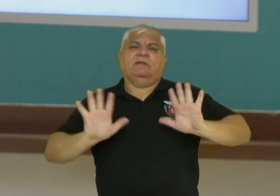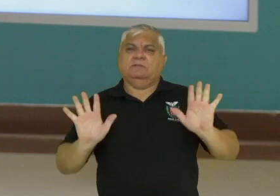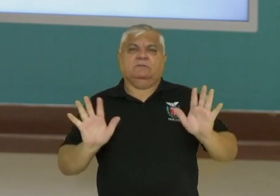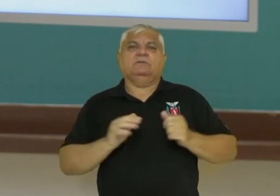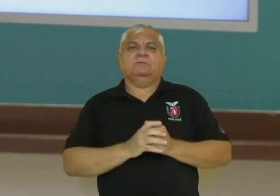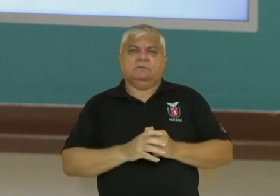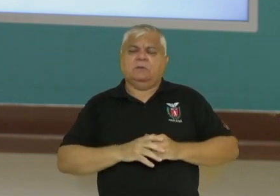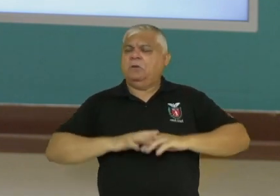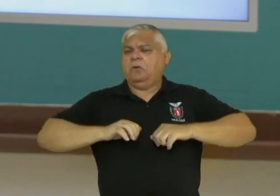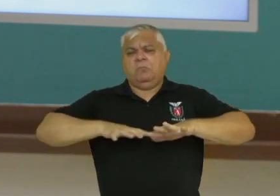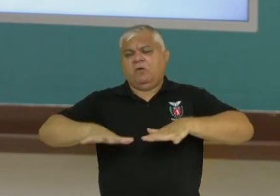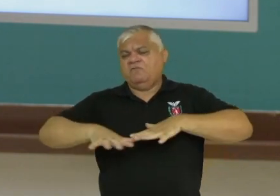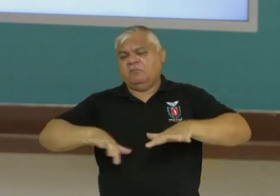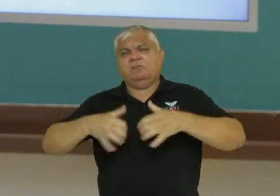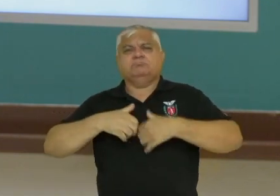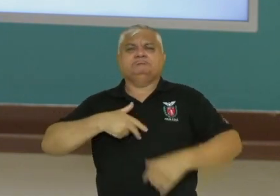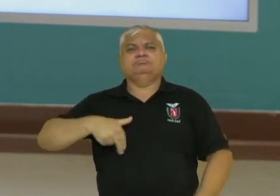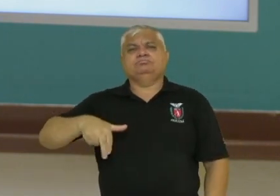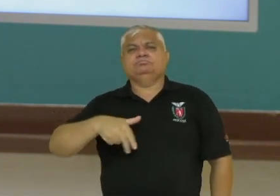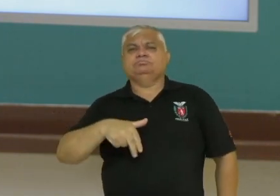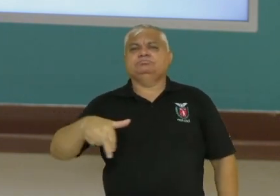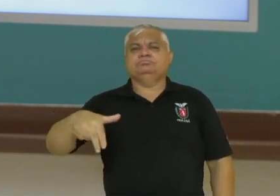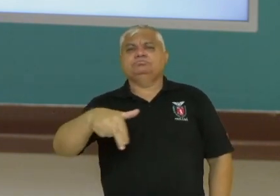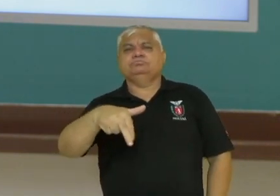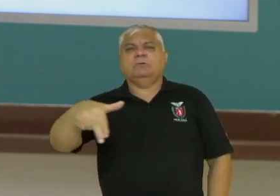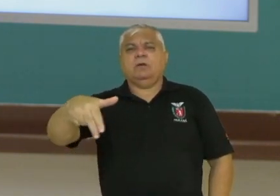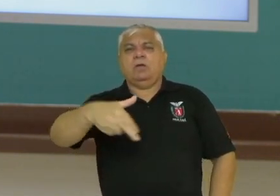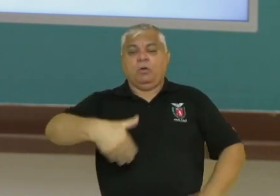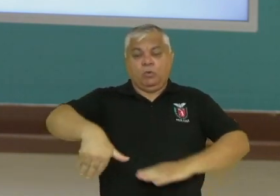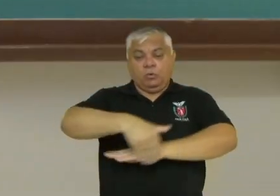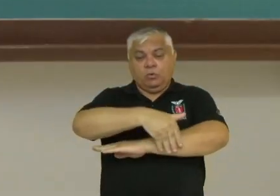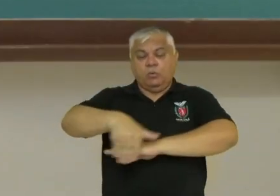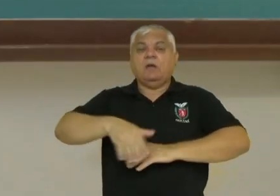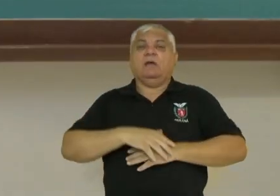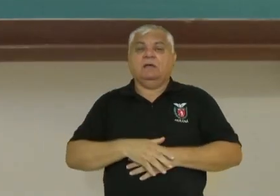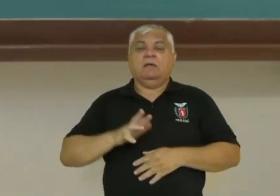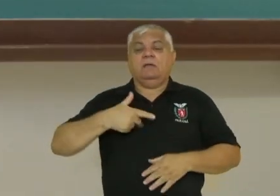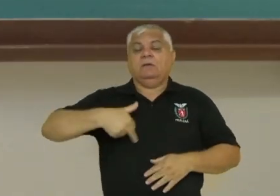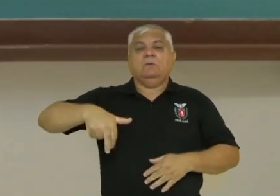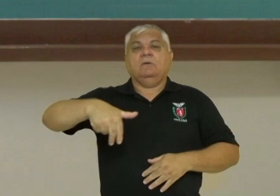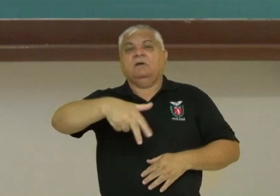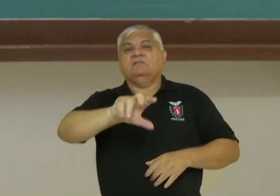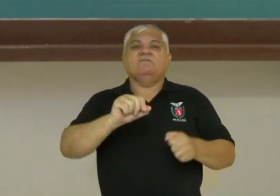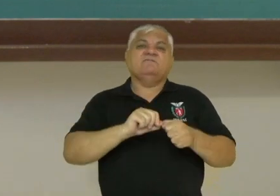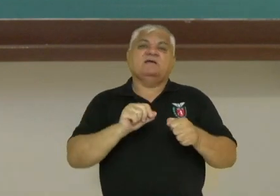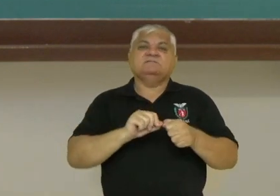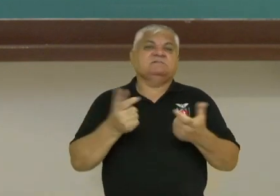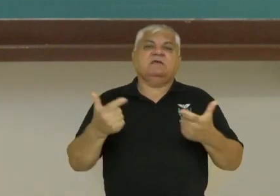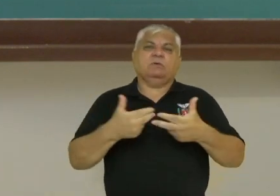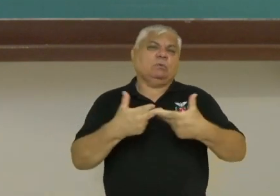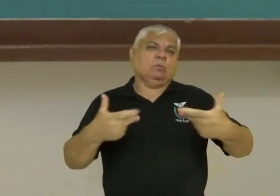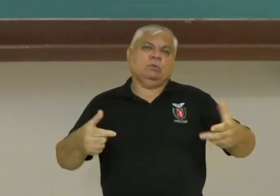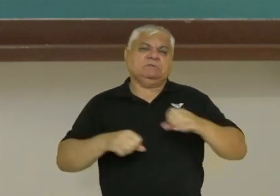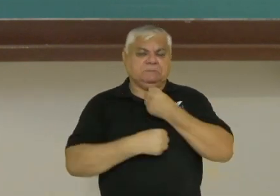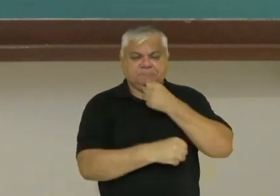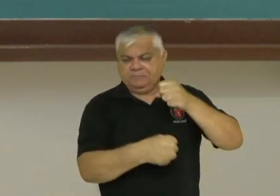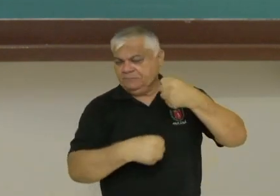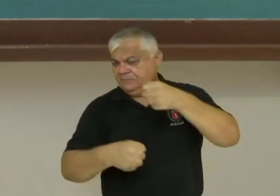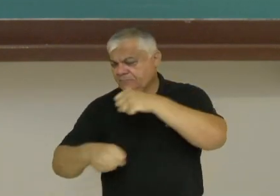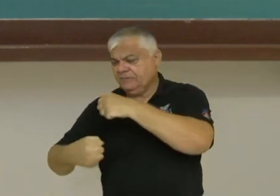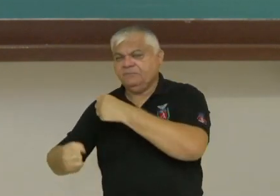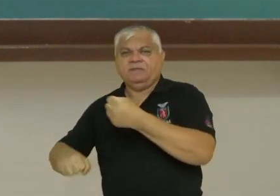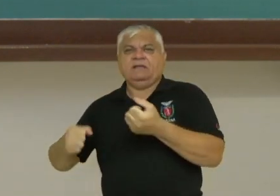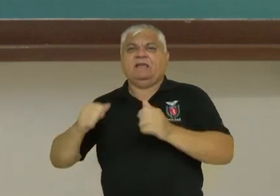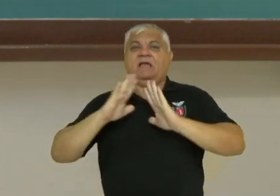me movimento enquanto eu caminho para atravessar a rua, eu me movimento para fazer as atividades diárias dentro de casa,